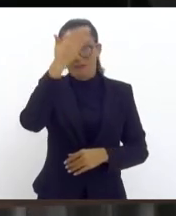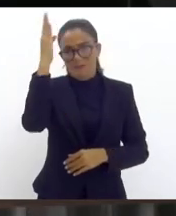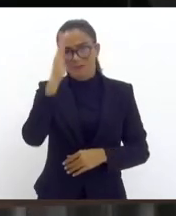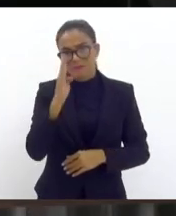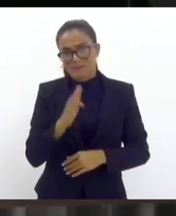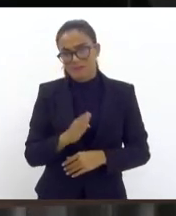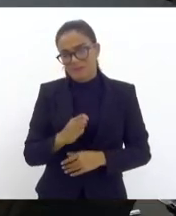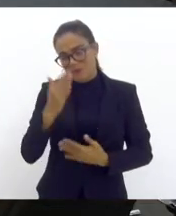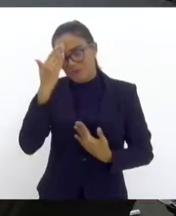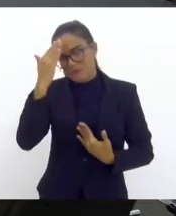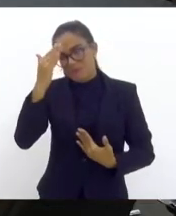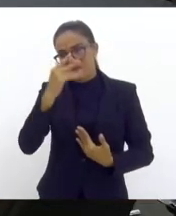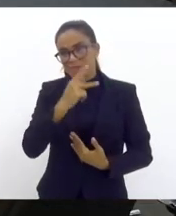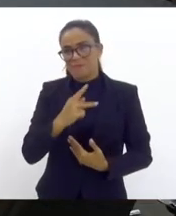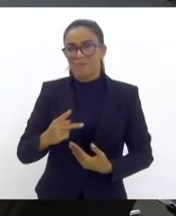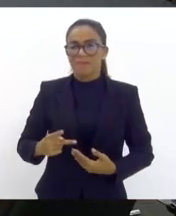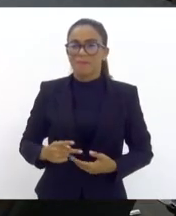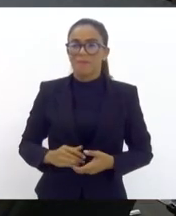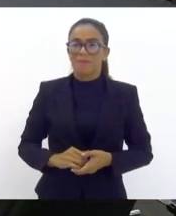senhor presidente